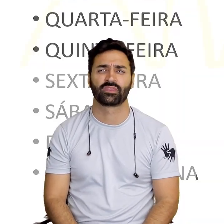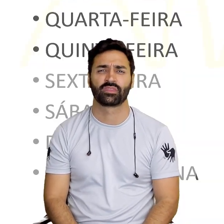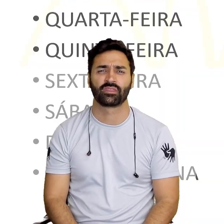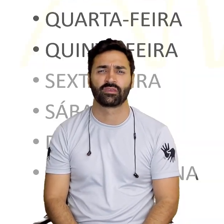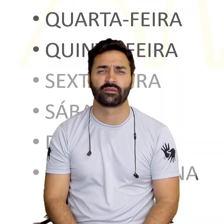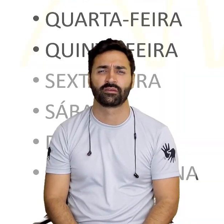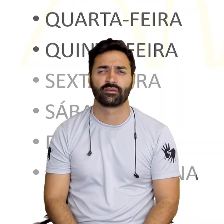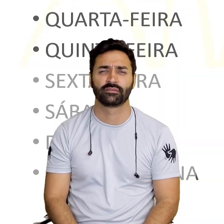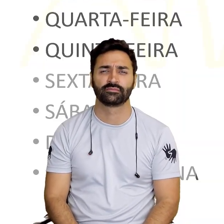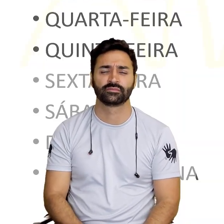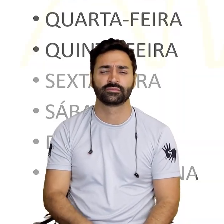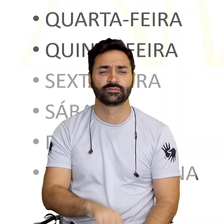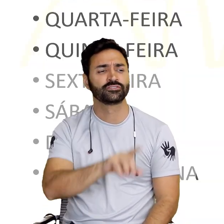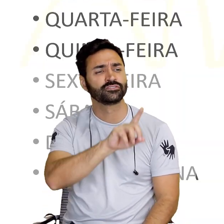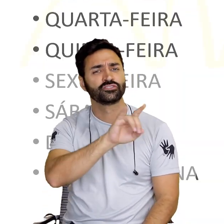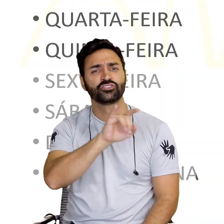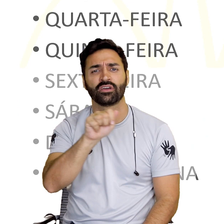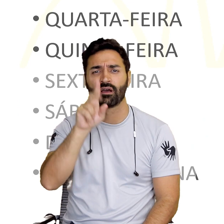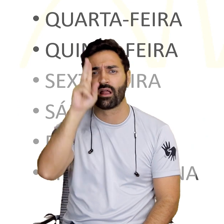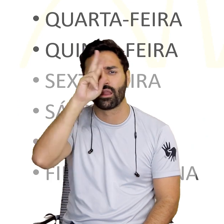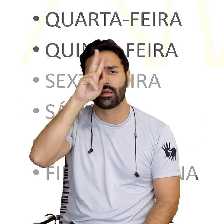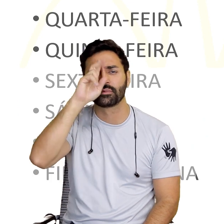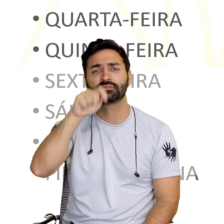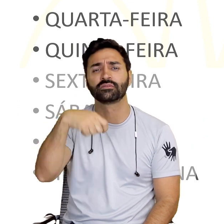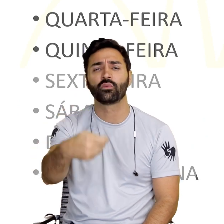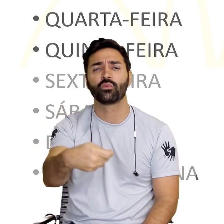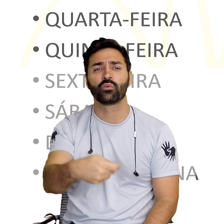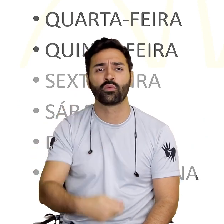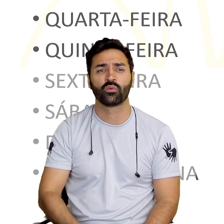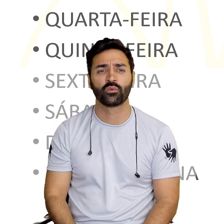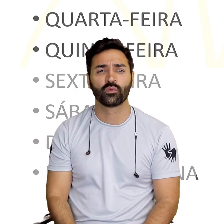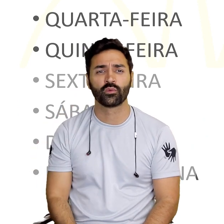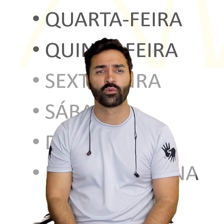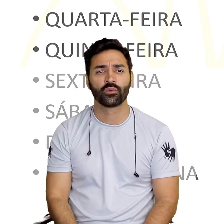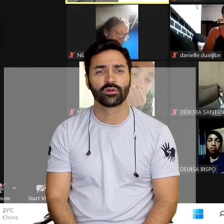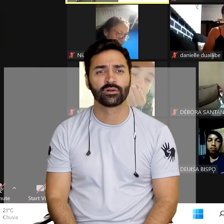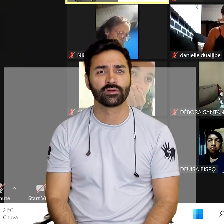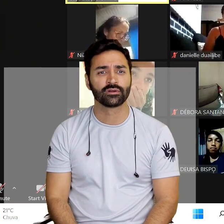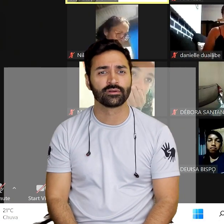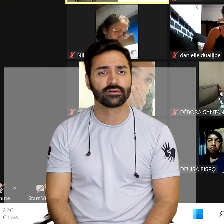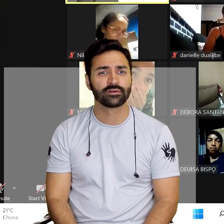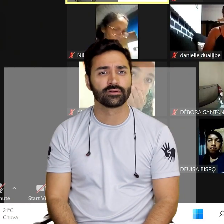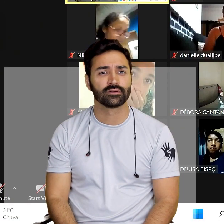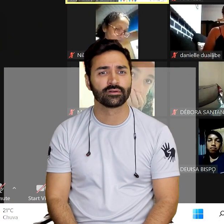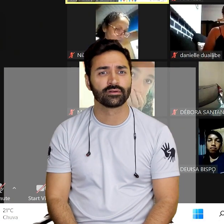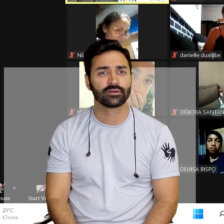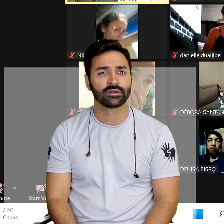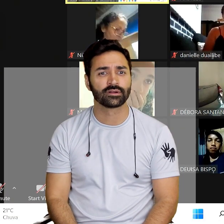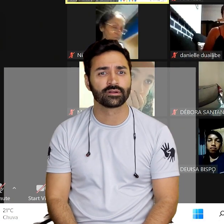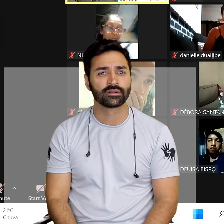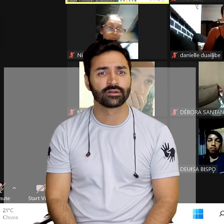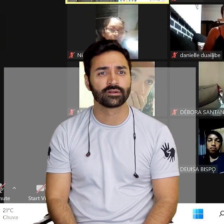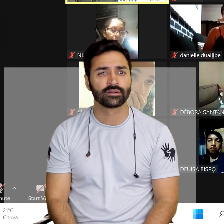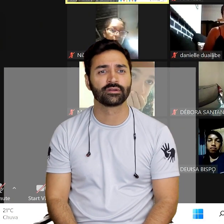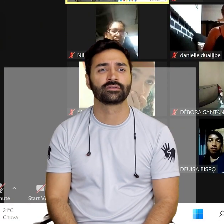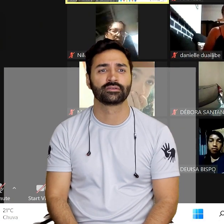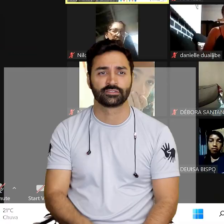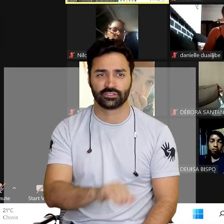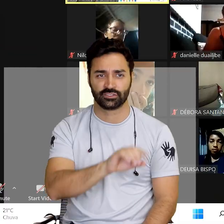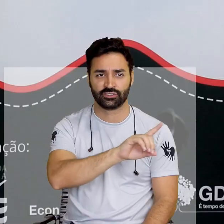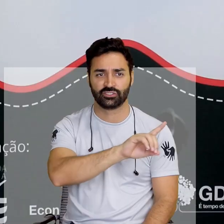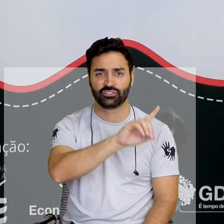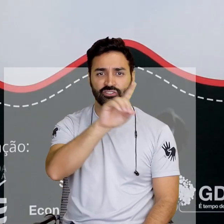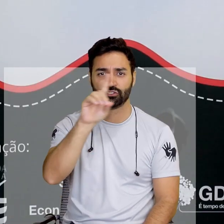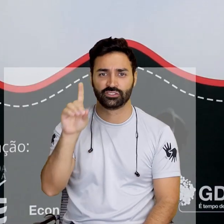sinal de dia. Quem lembra o sinal de dia? Dia.